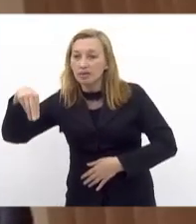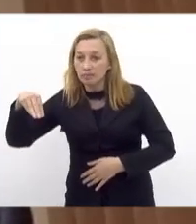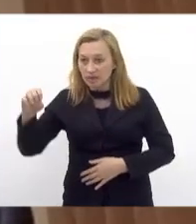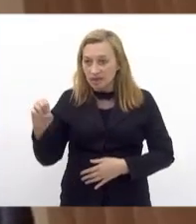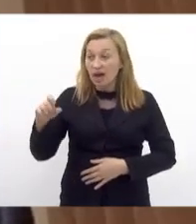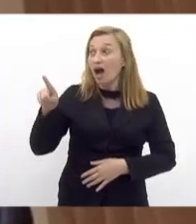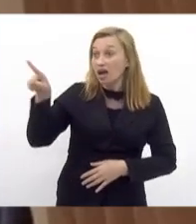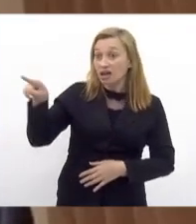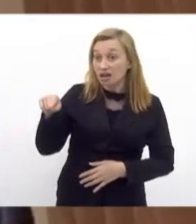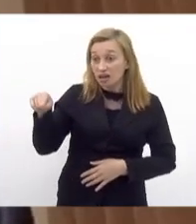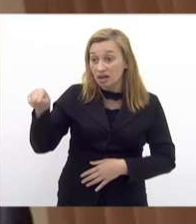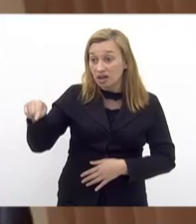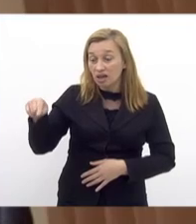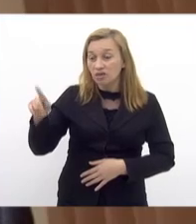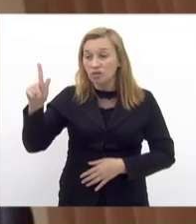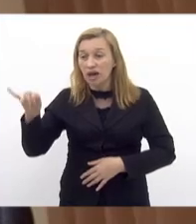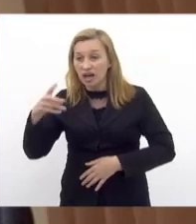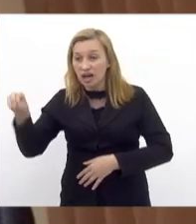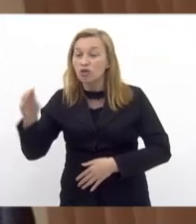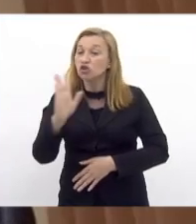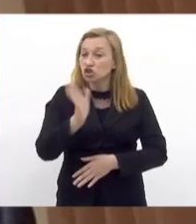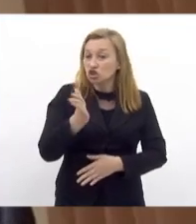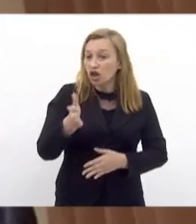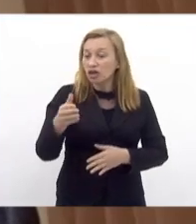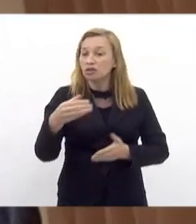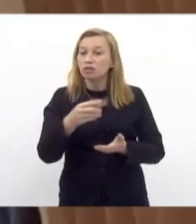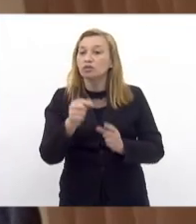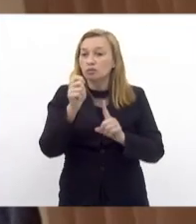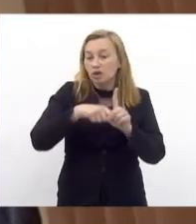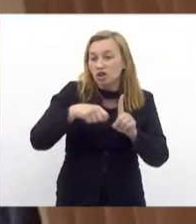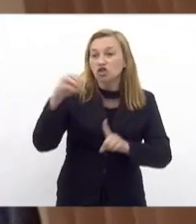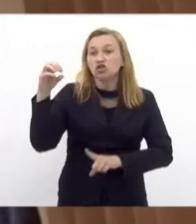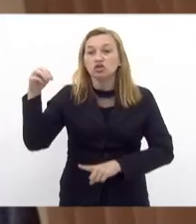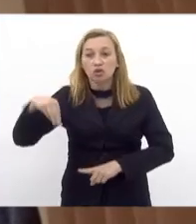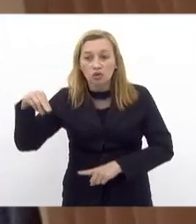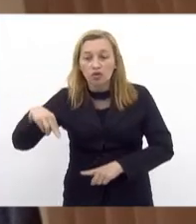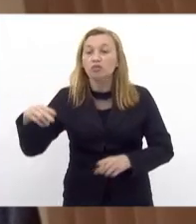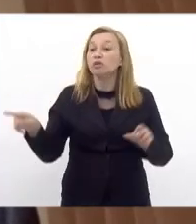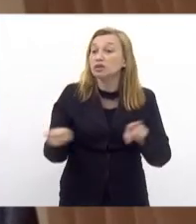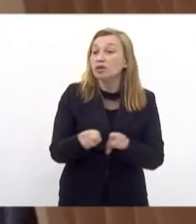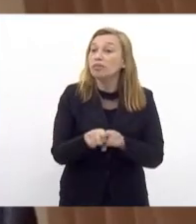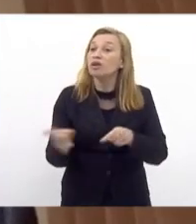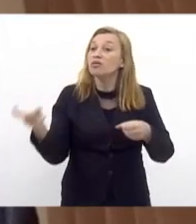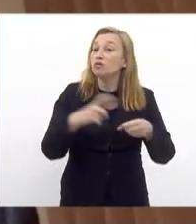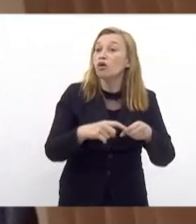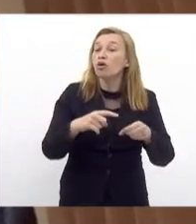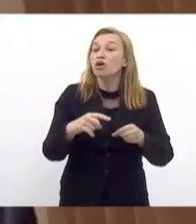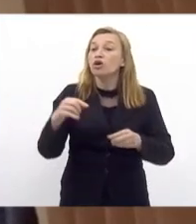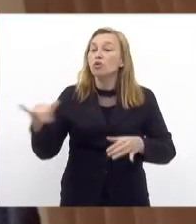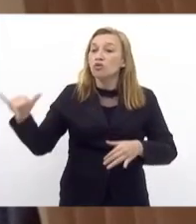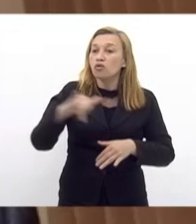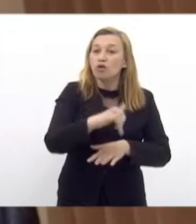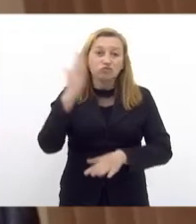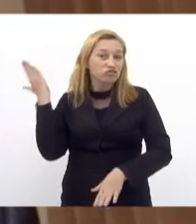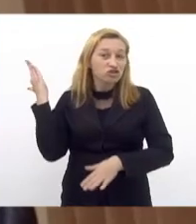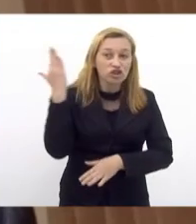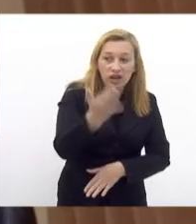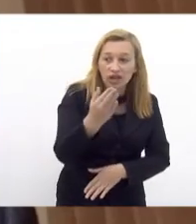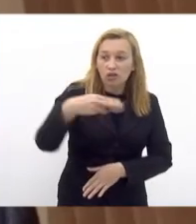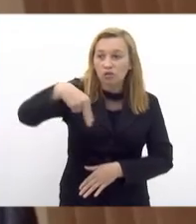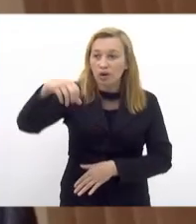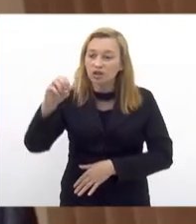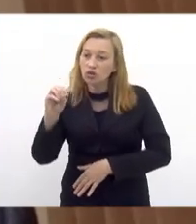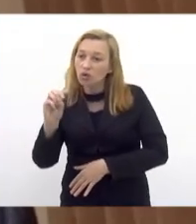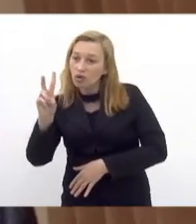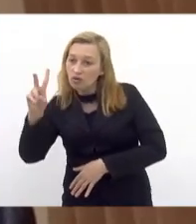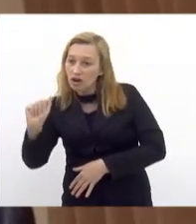Galeão, já agora no mês de novembro, e também retorna com voo direto para Nova York, agora a